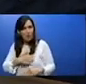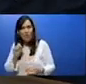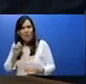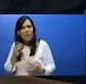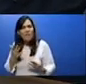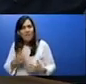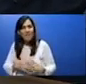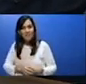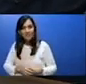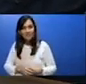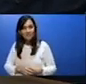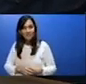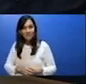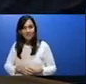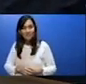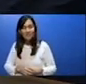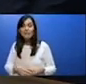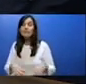curioso?